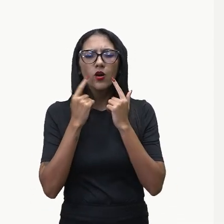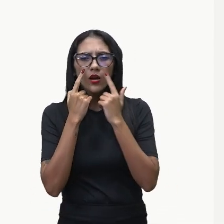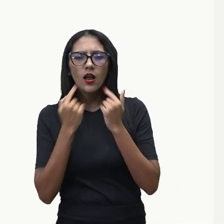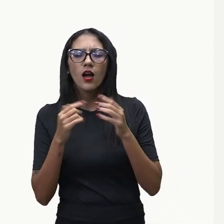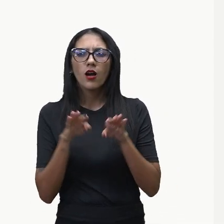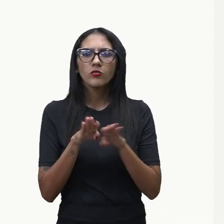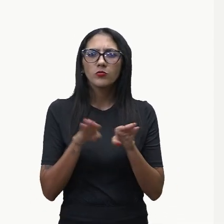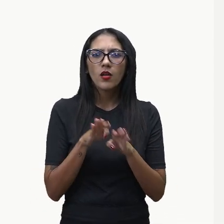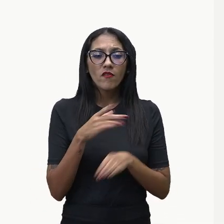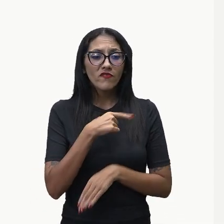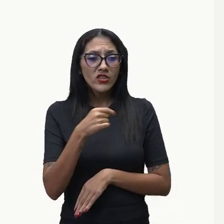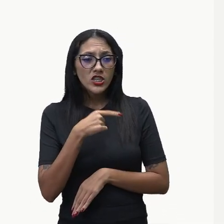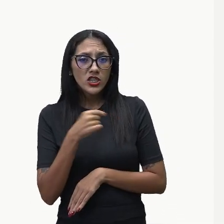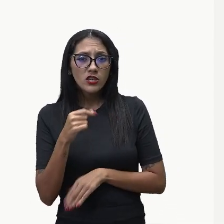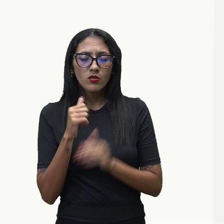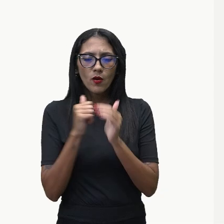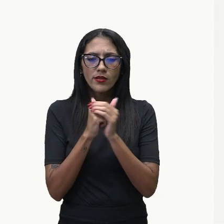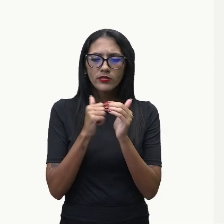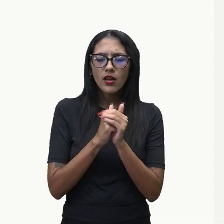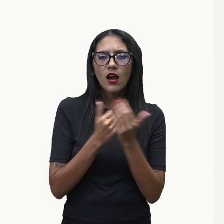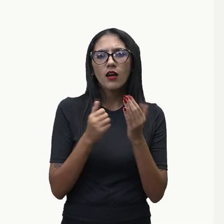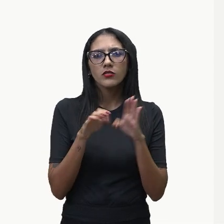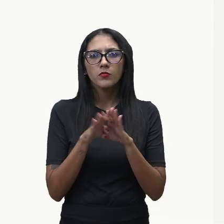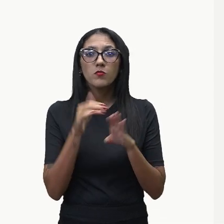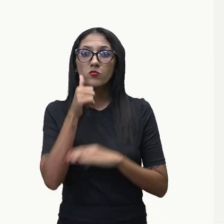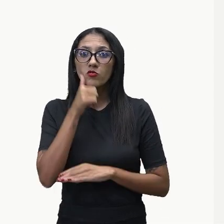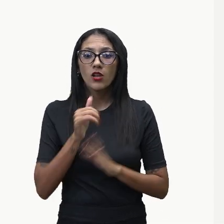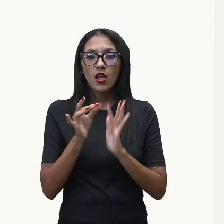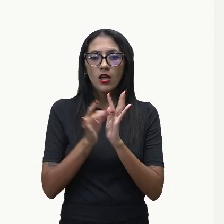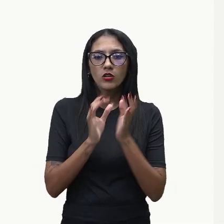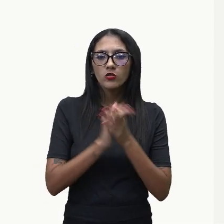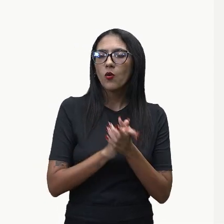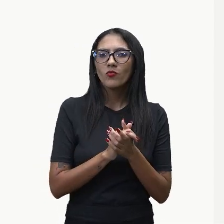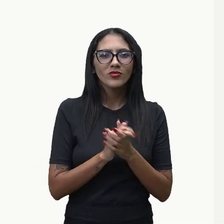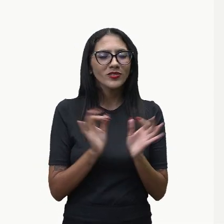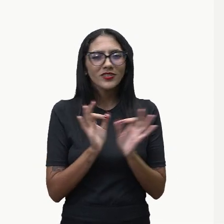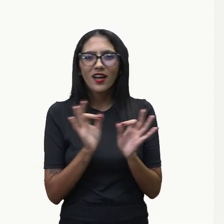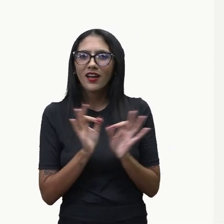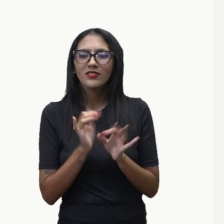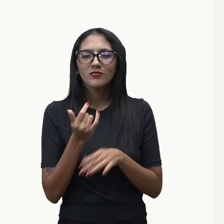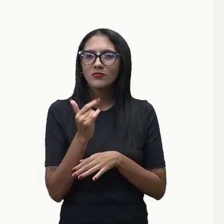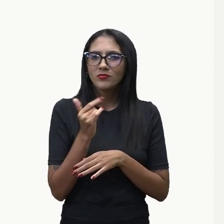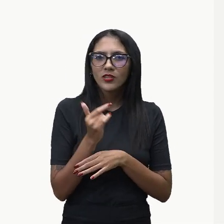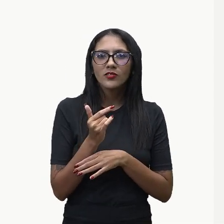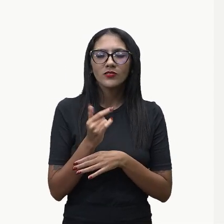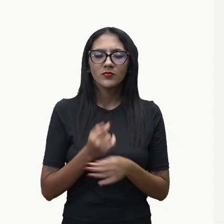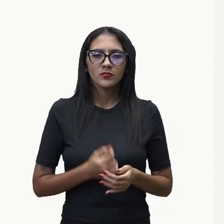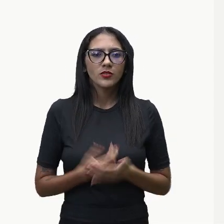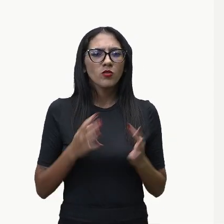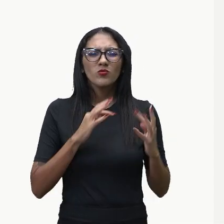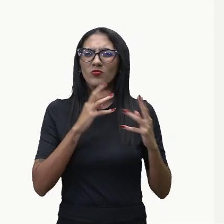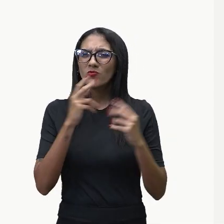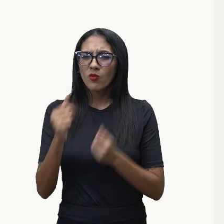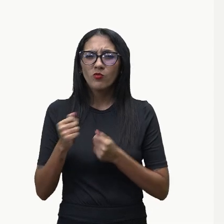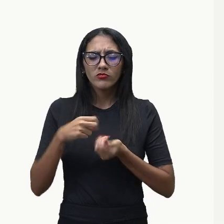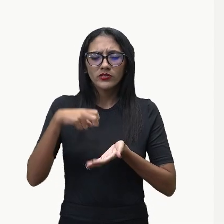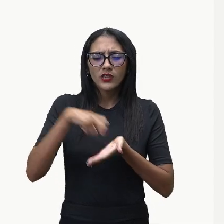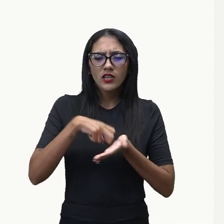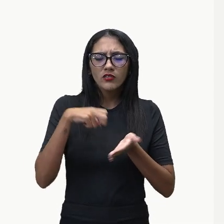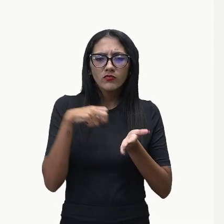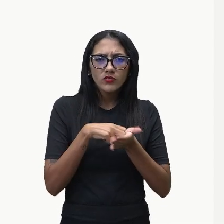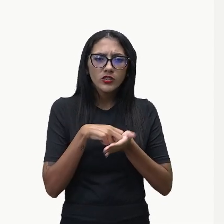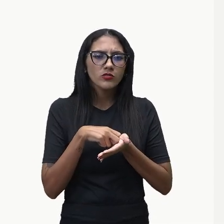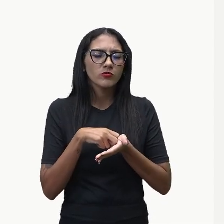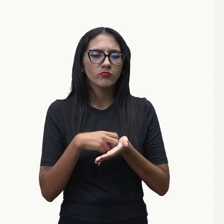Então observe as noivas que não casaram. Então observe que nós temos essa ideia dos sacrifícios, daquilo que foi deixado, daquilo que se perde